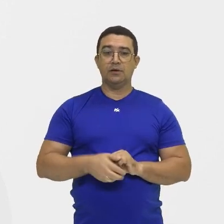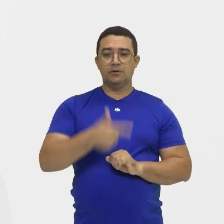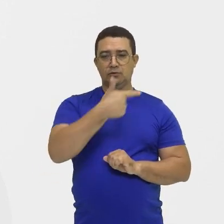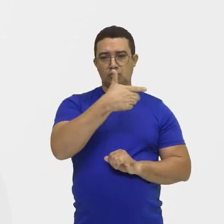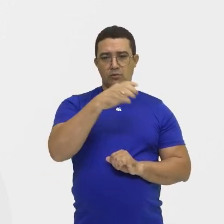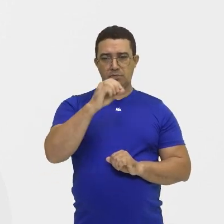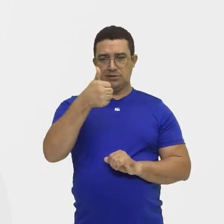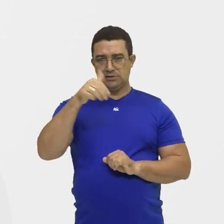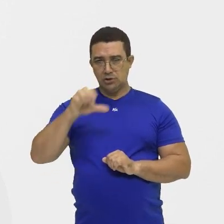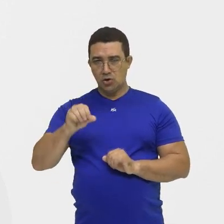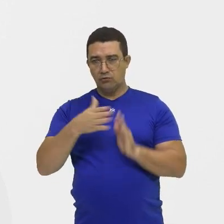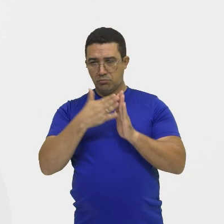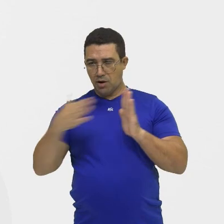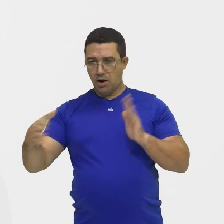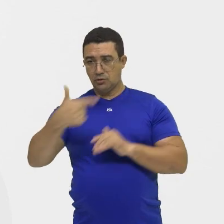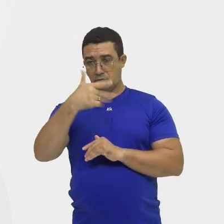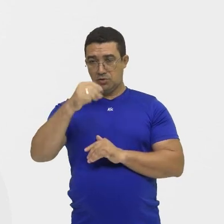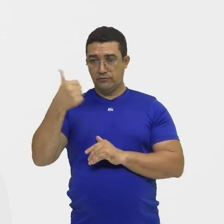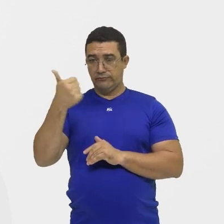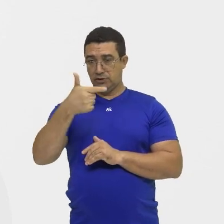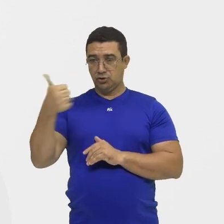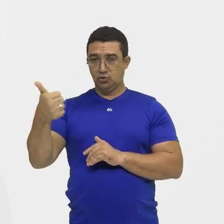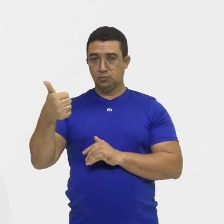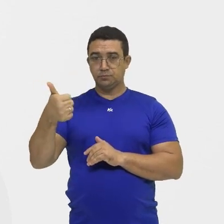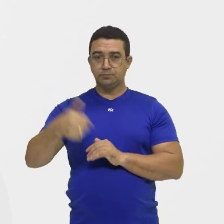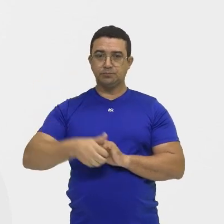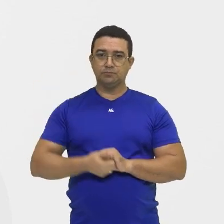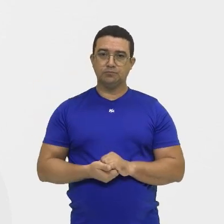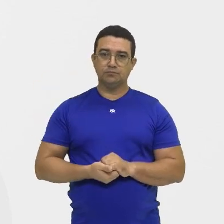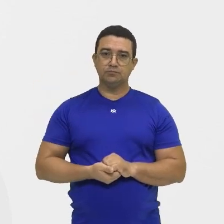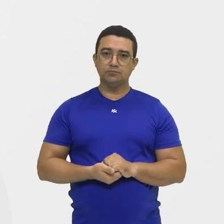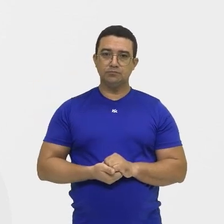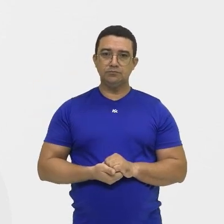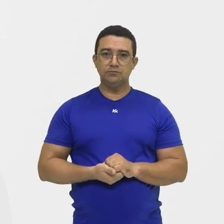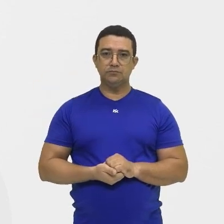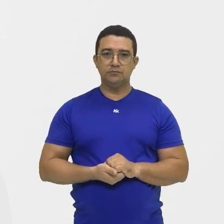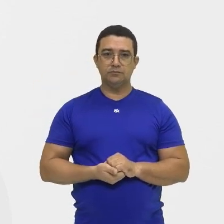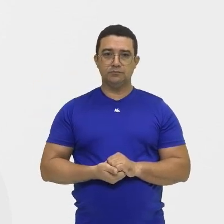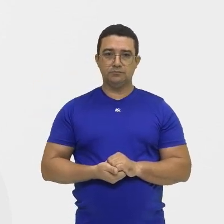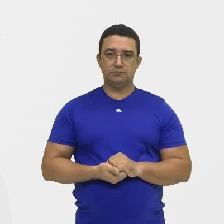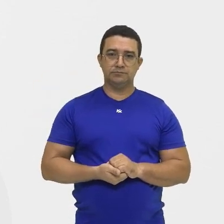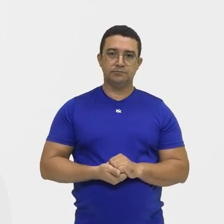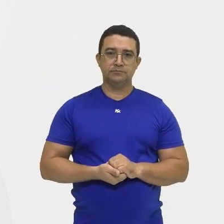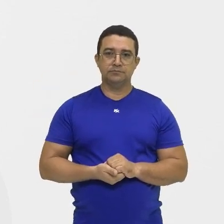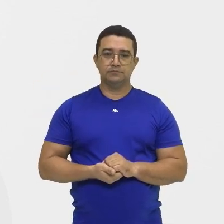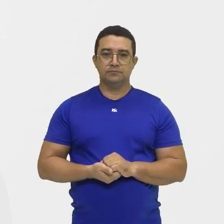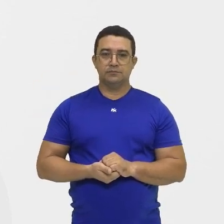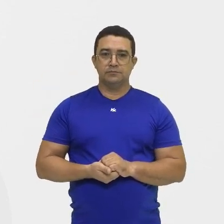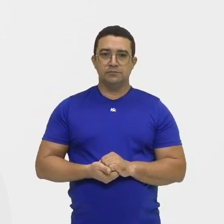2019 a 2021, lembra aí, nessa época que tem aí a pandemia, você sabe,